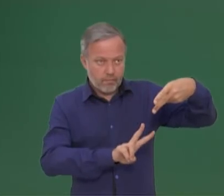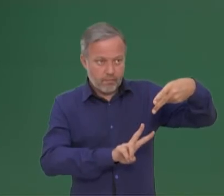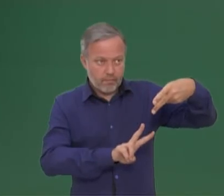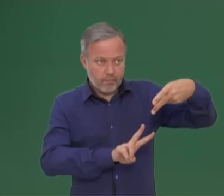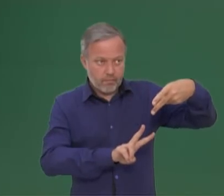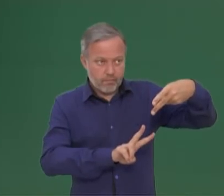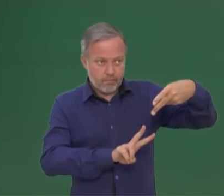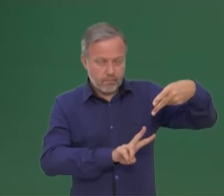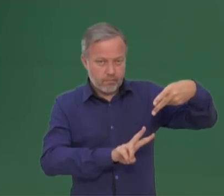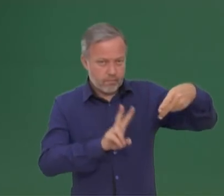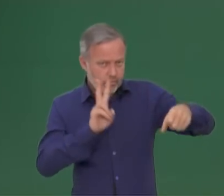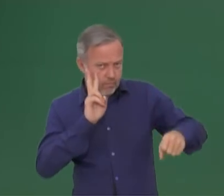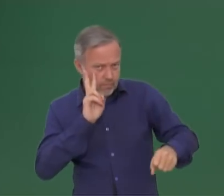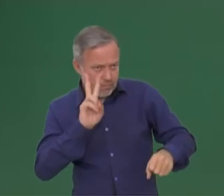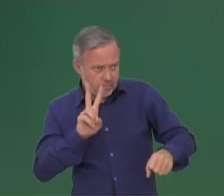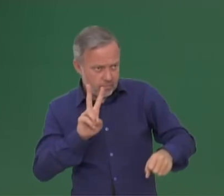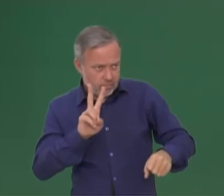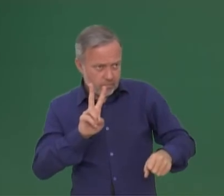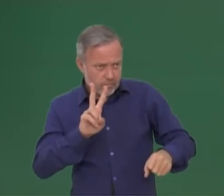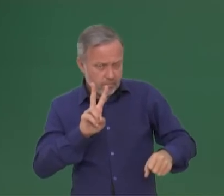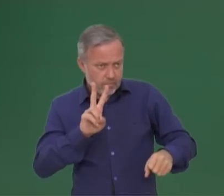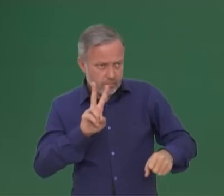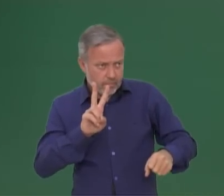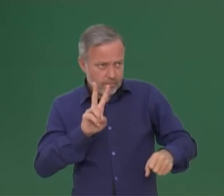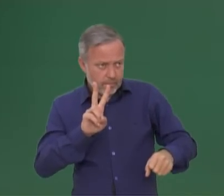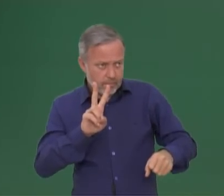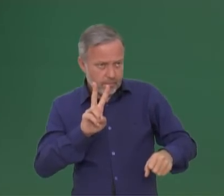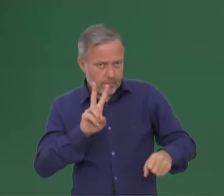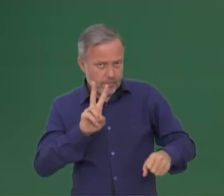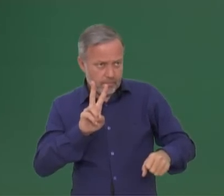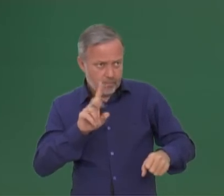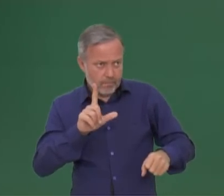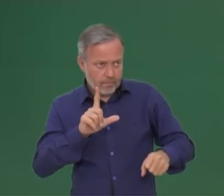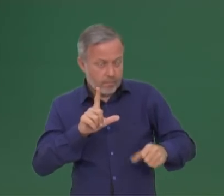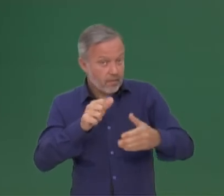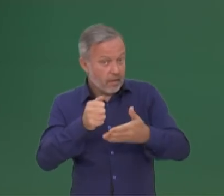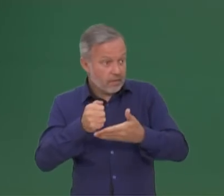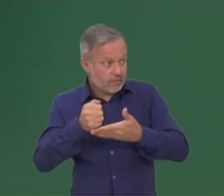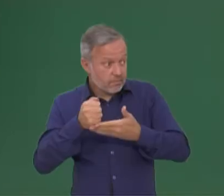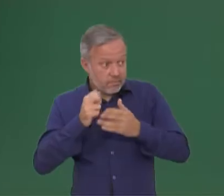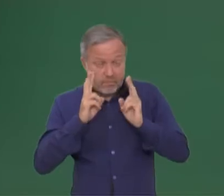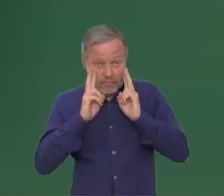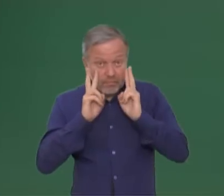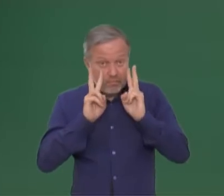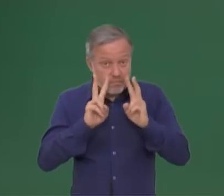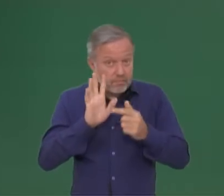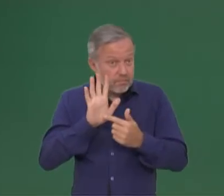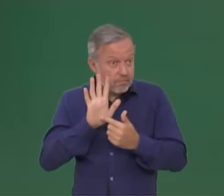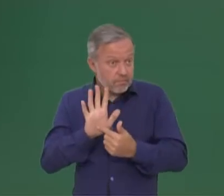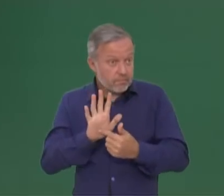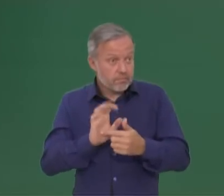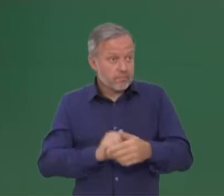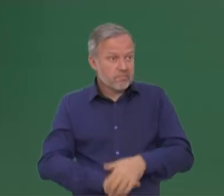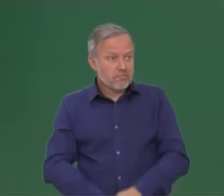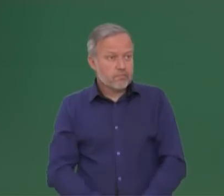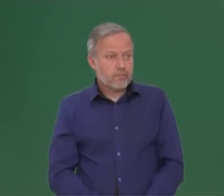genético. Vamos ver isso numa imagem? Mais para frente, eu vou mostrar para vocês. Eu trouxe um monte de coisas para ilustrar para